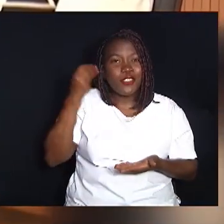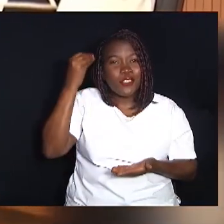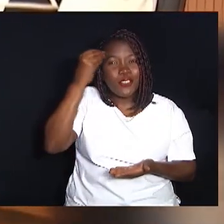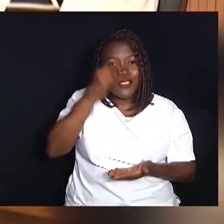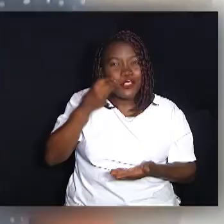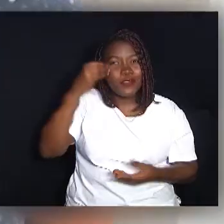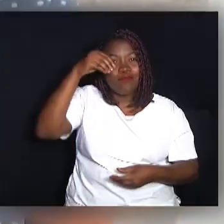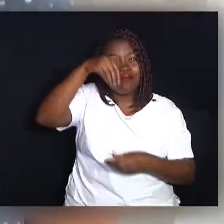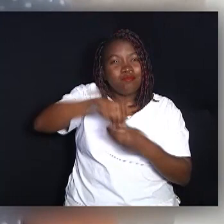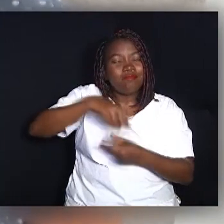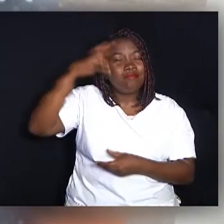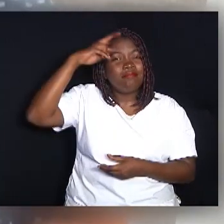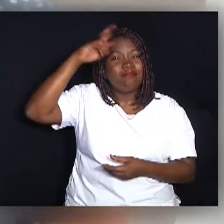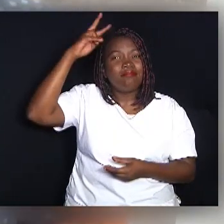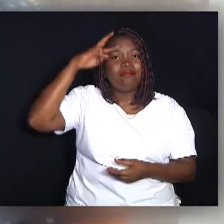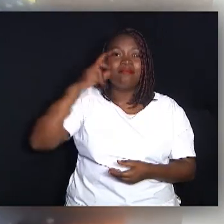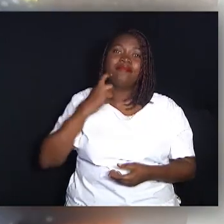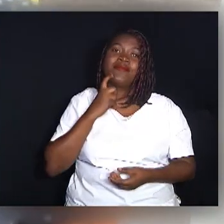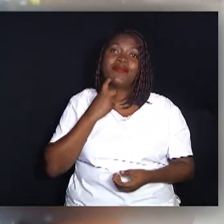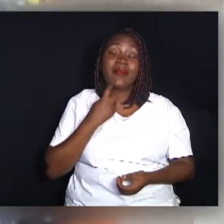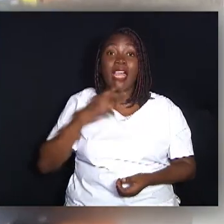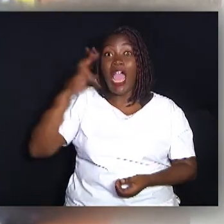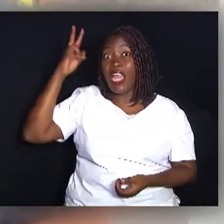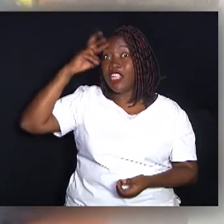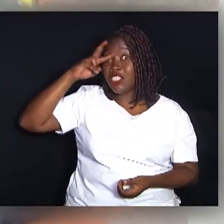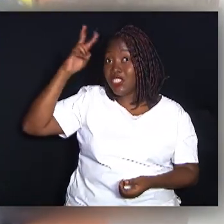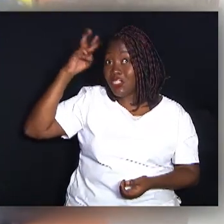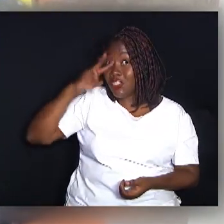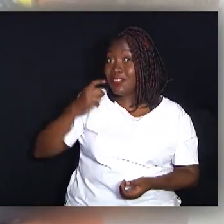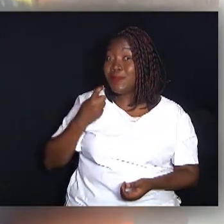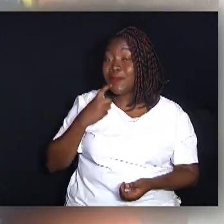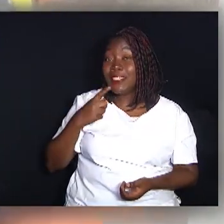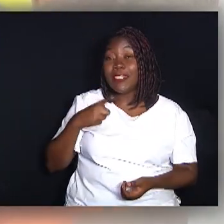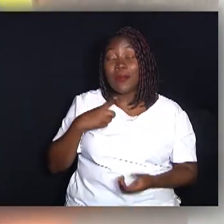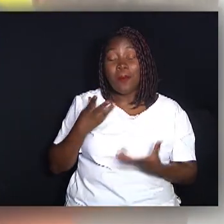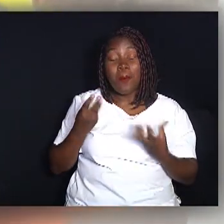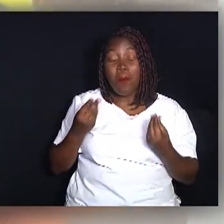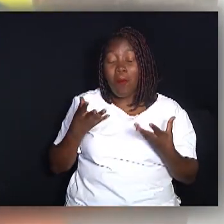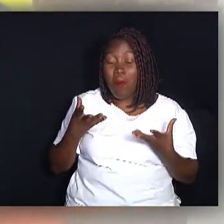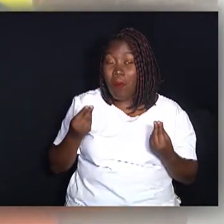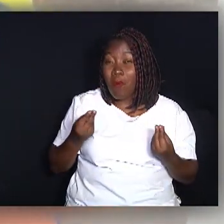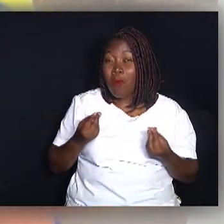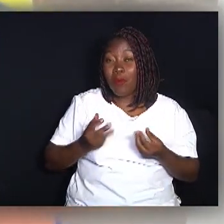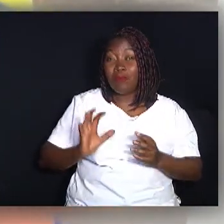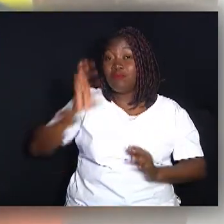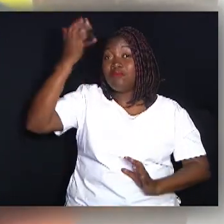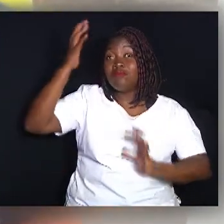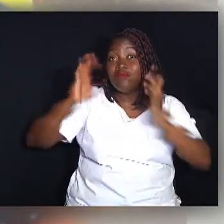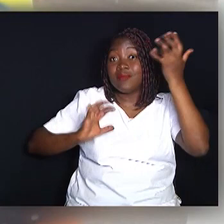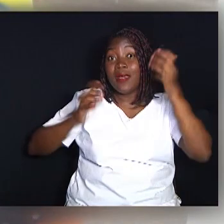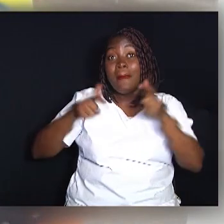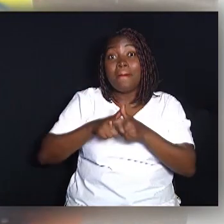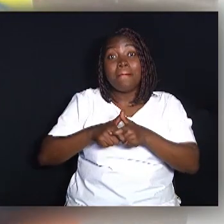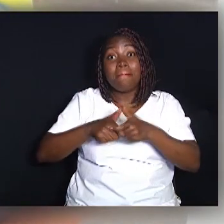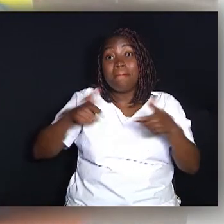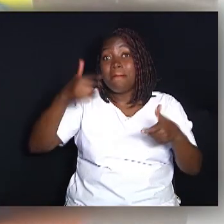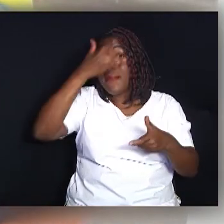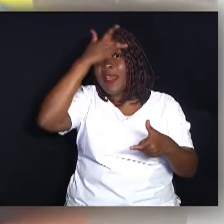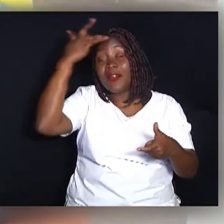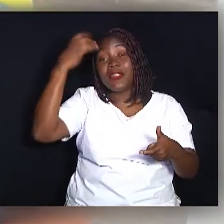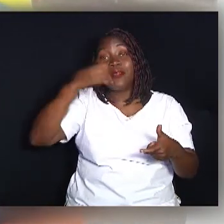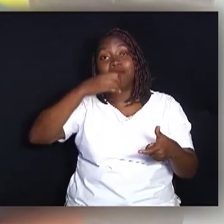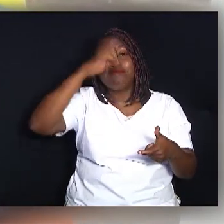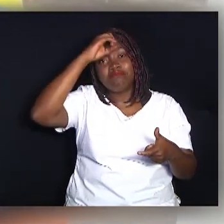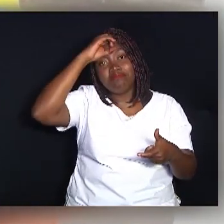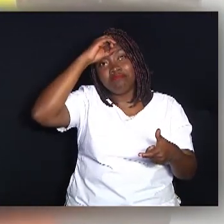de Campinas. A história de Campinas tem muitas histórias que a grande maioria das pessoas não conhece, porque